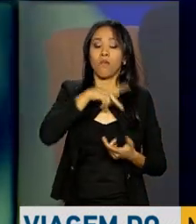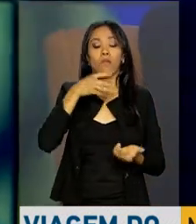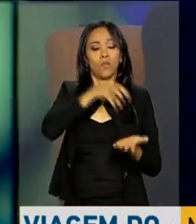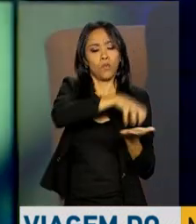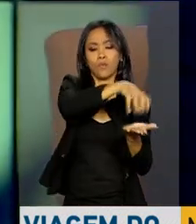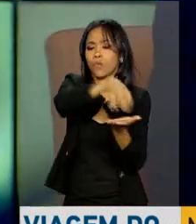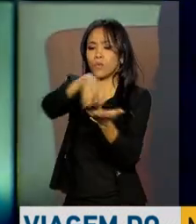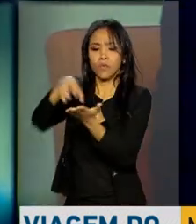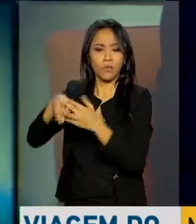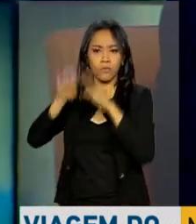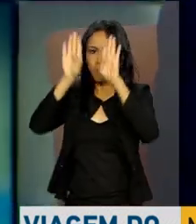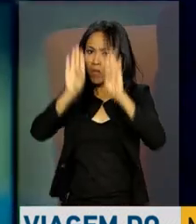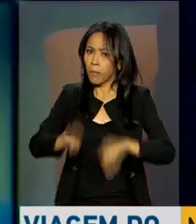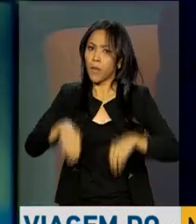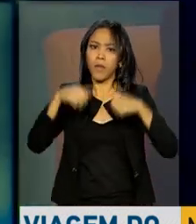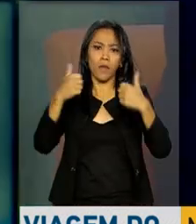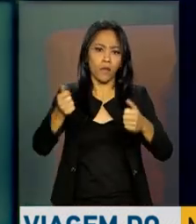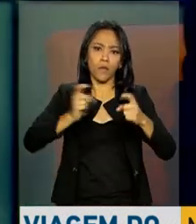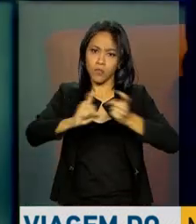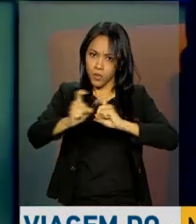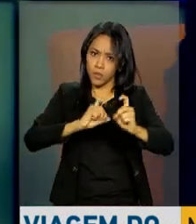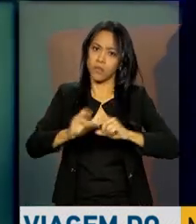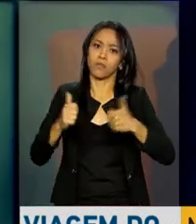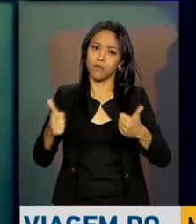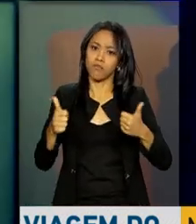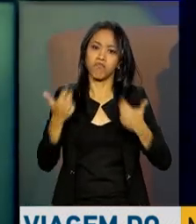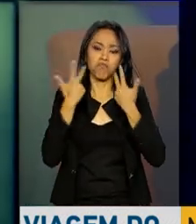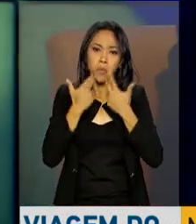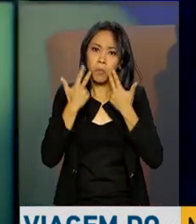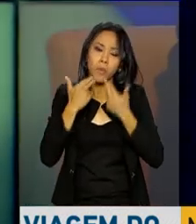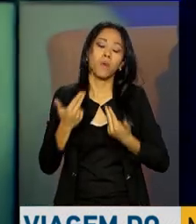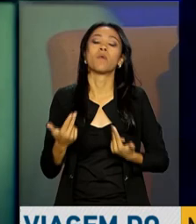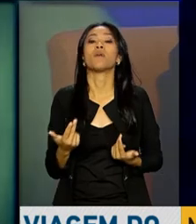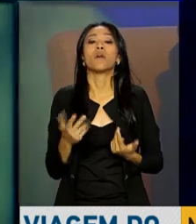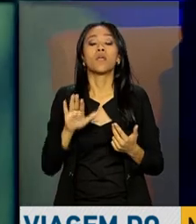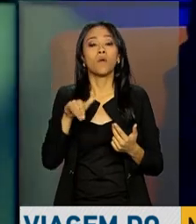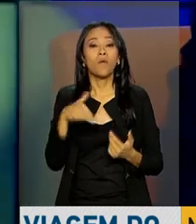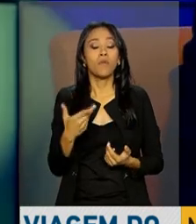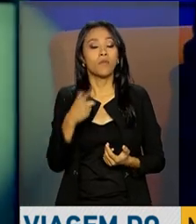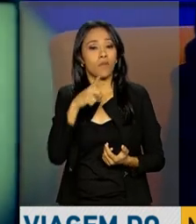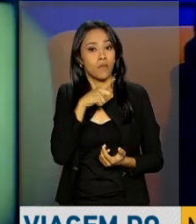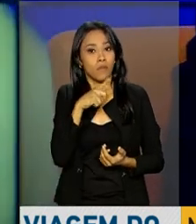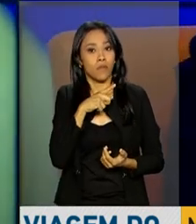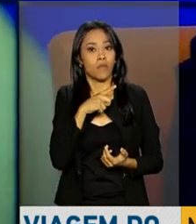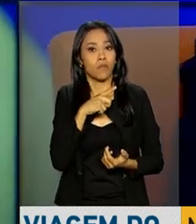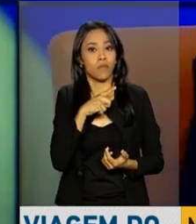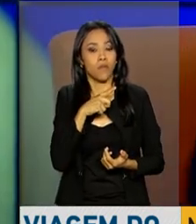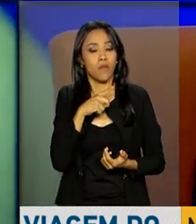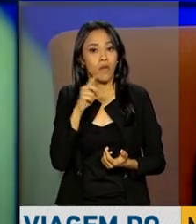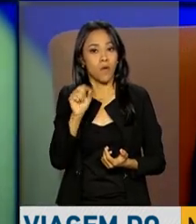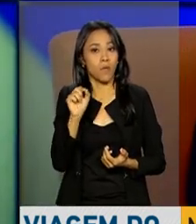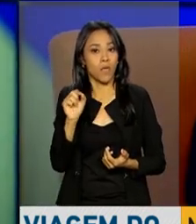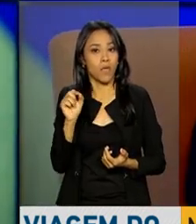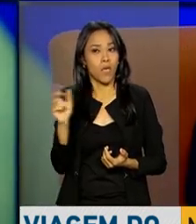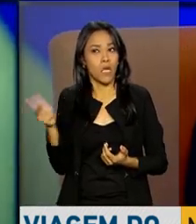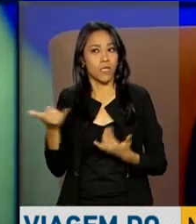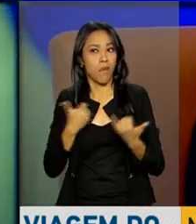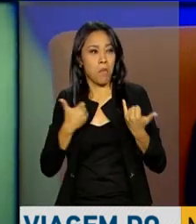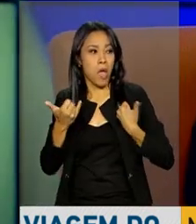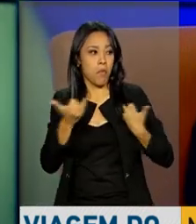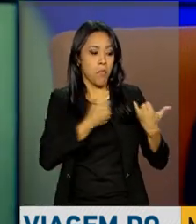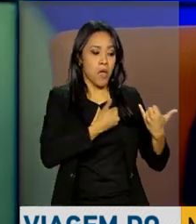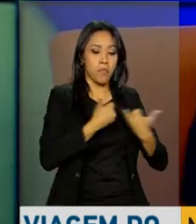dessas ações, né? Eles funcionam regularmente. Tanto que, na verdade, quando há essas afirmações, elas